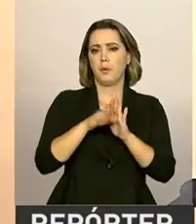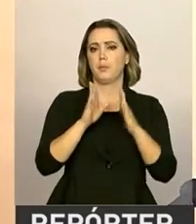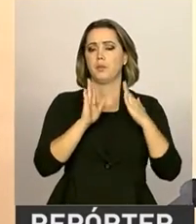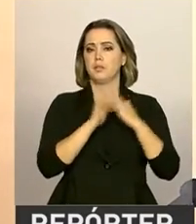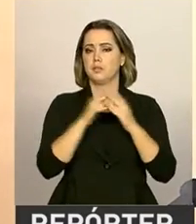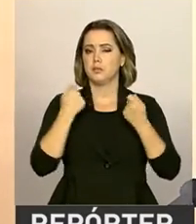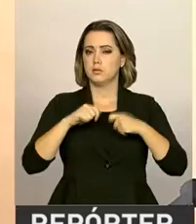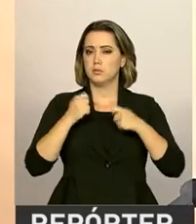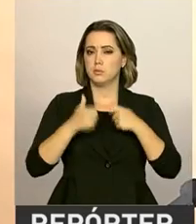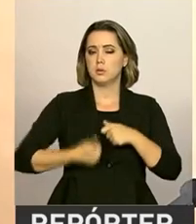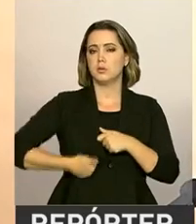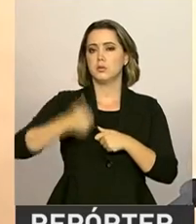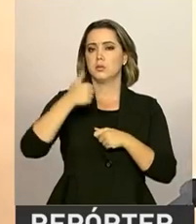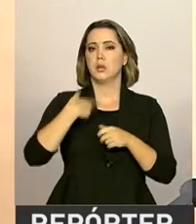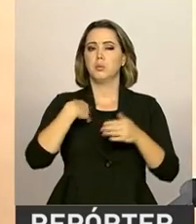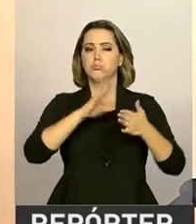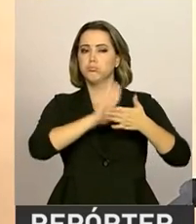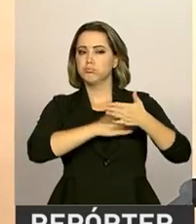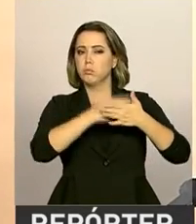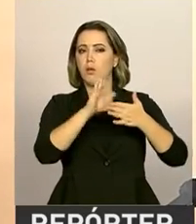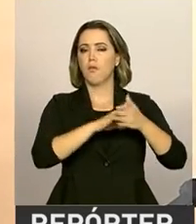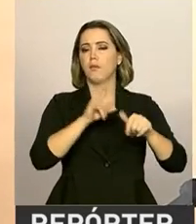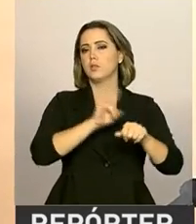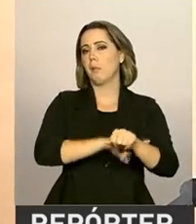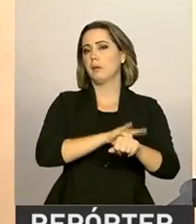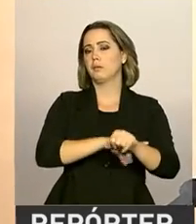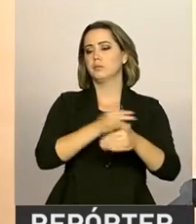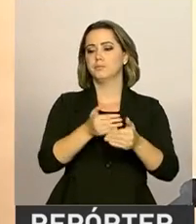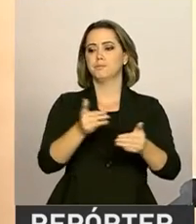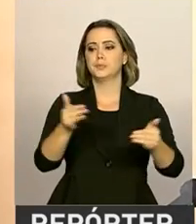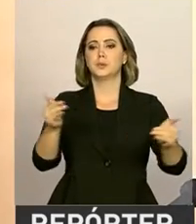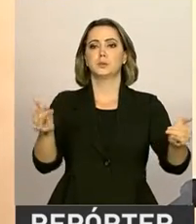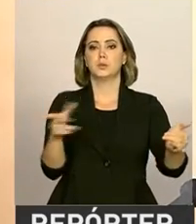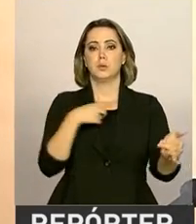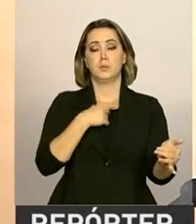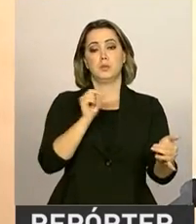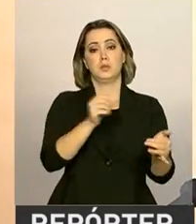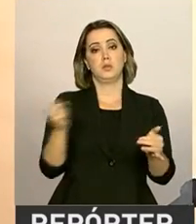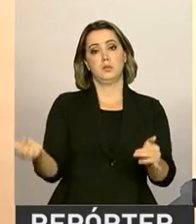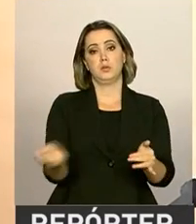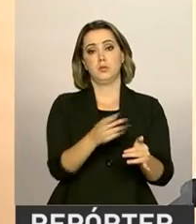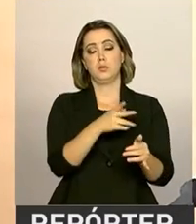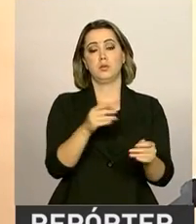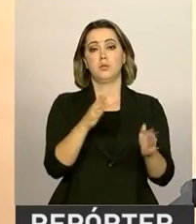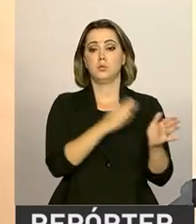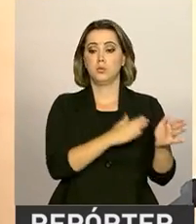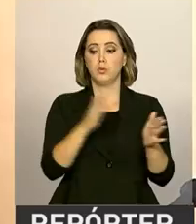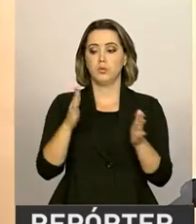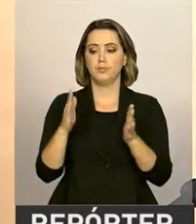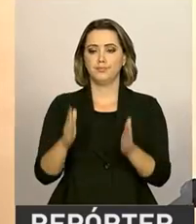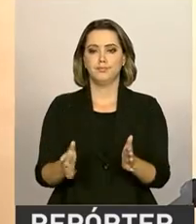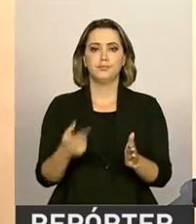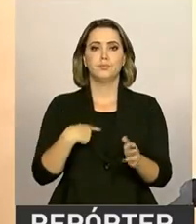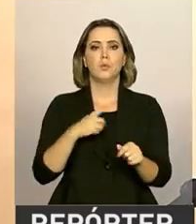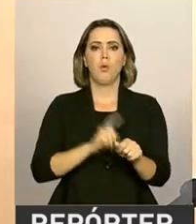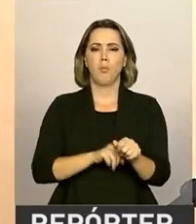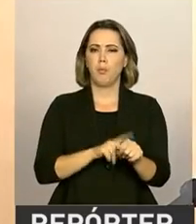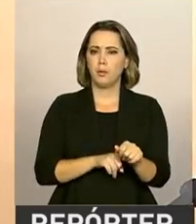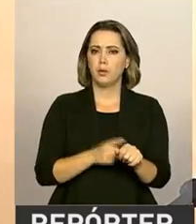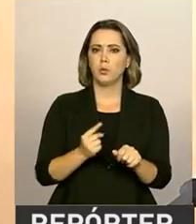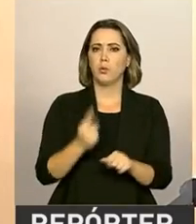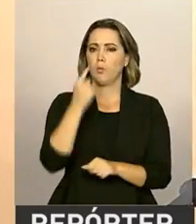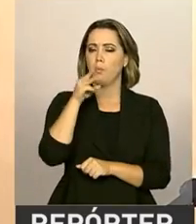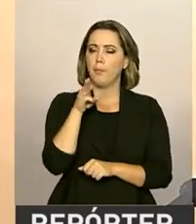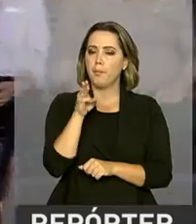lá o reboco com banheiro com a ampliação numa nova fase do programa 1 bilhão de reais